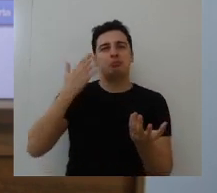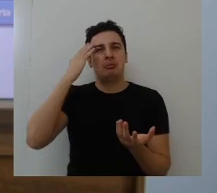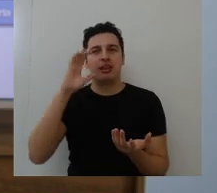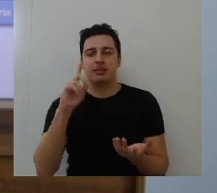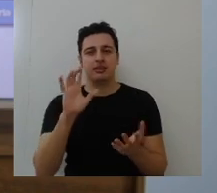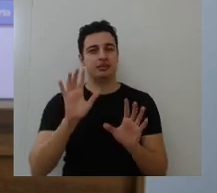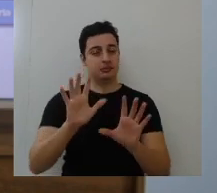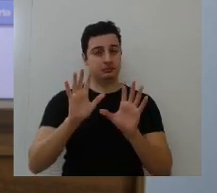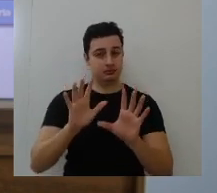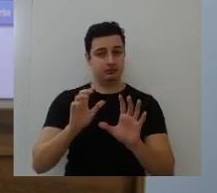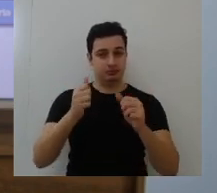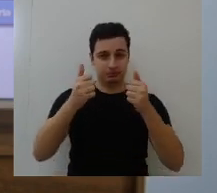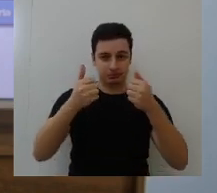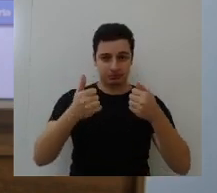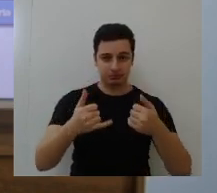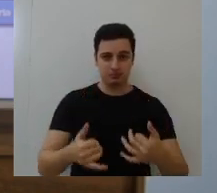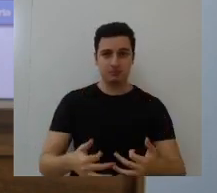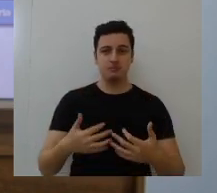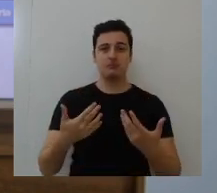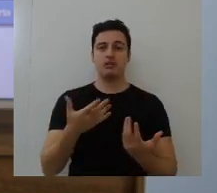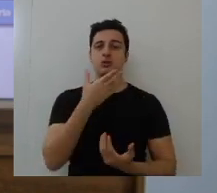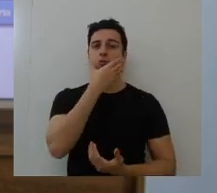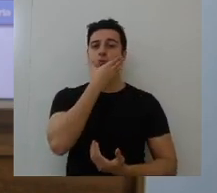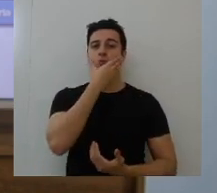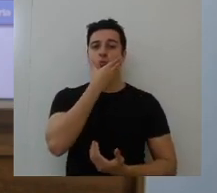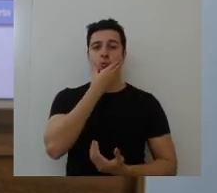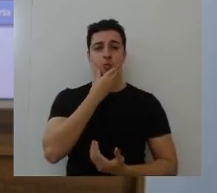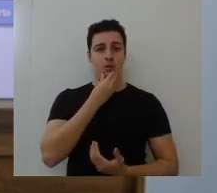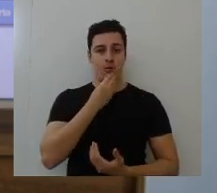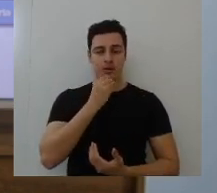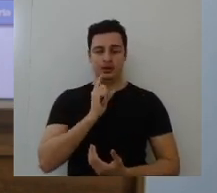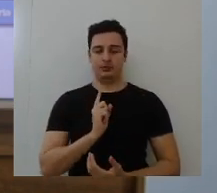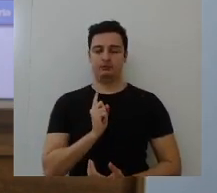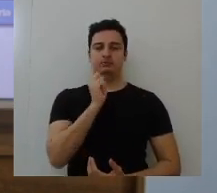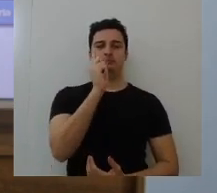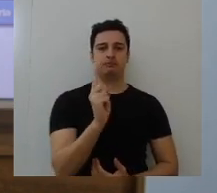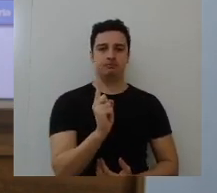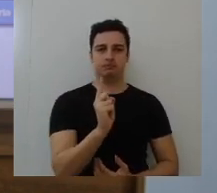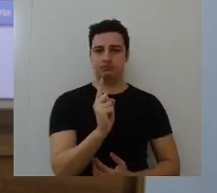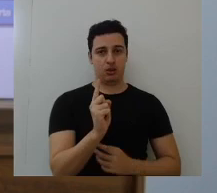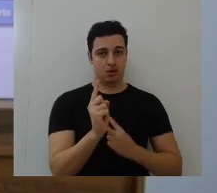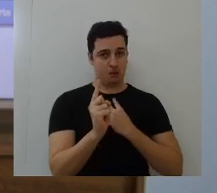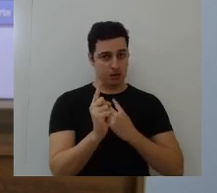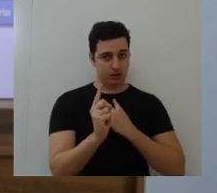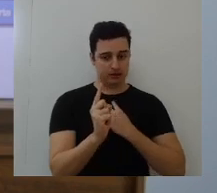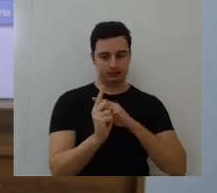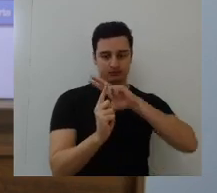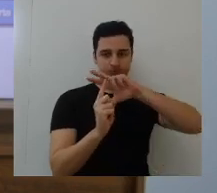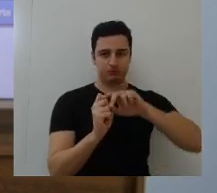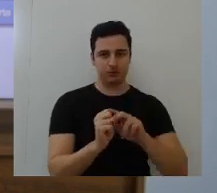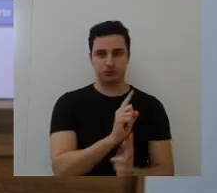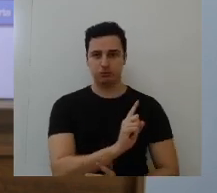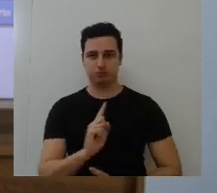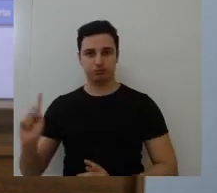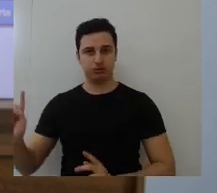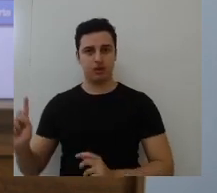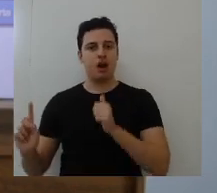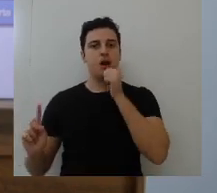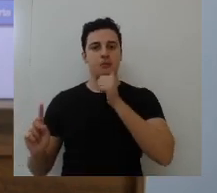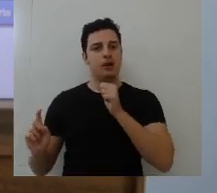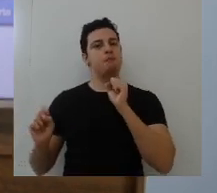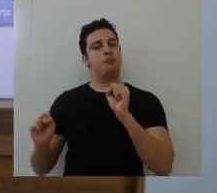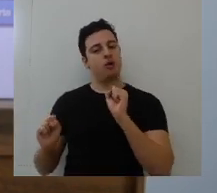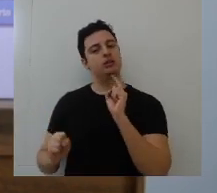não podia ser representado ou se fazer representar, a mulher poderia participar. Ou seja, não era